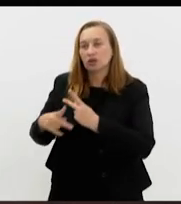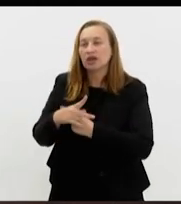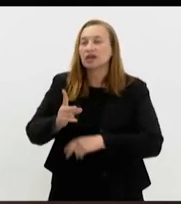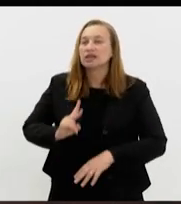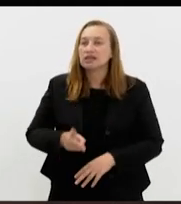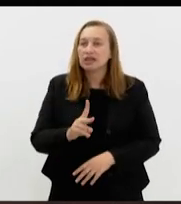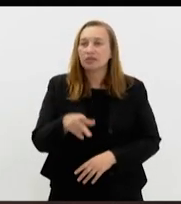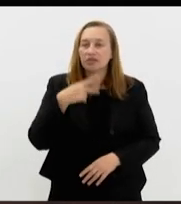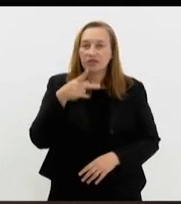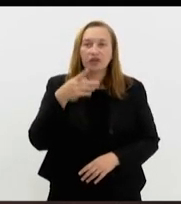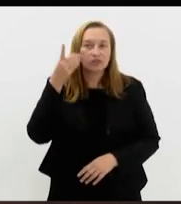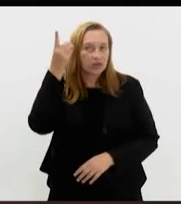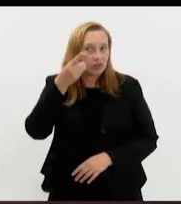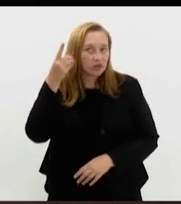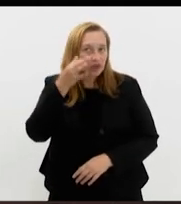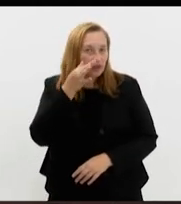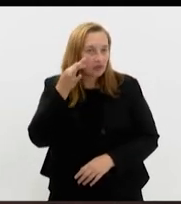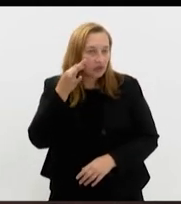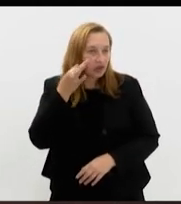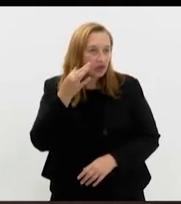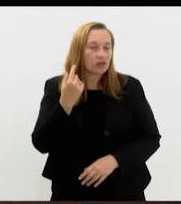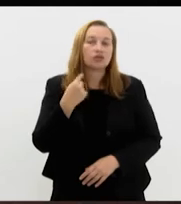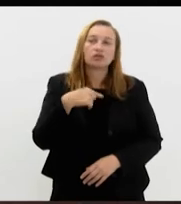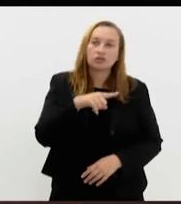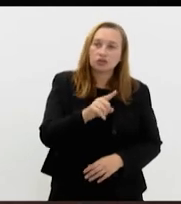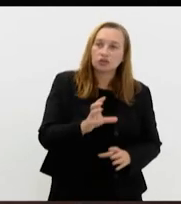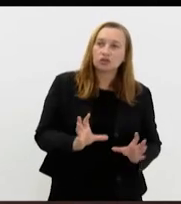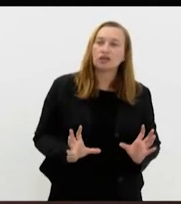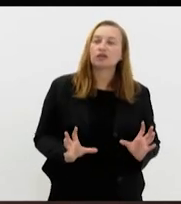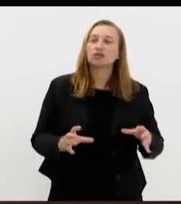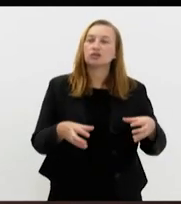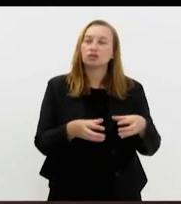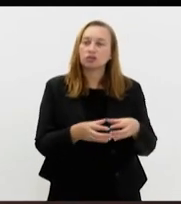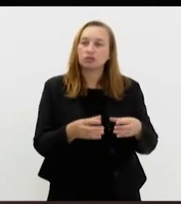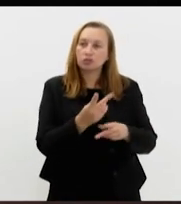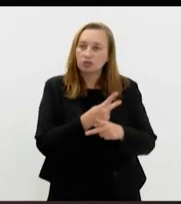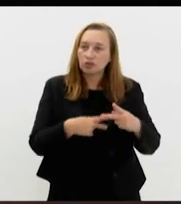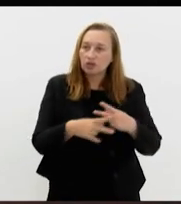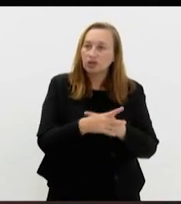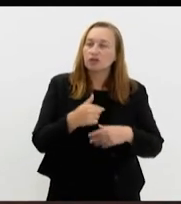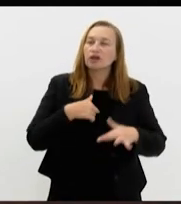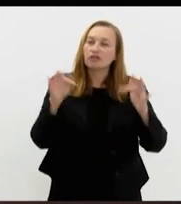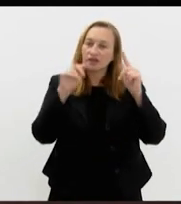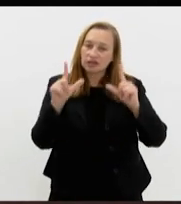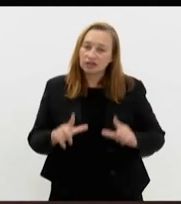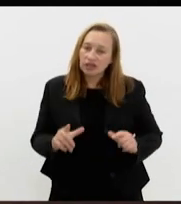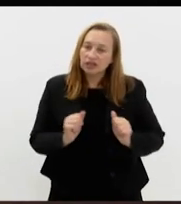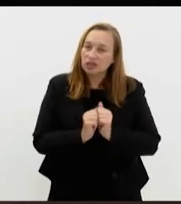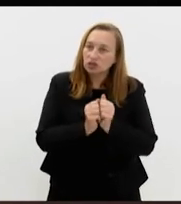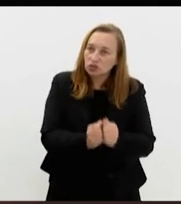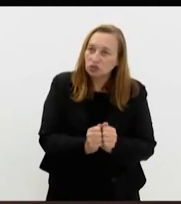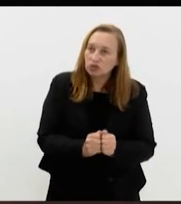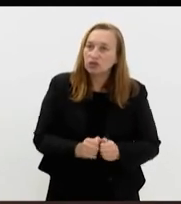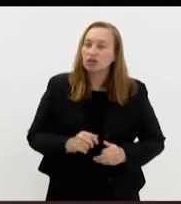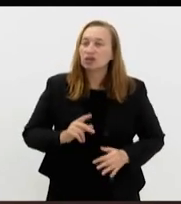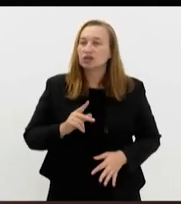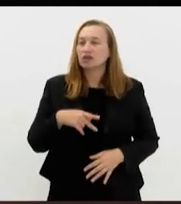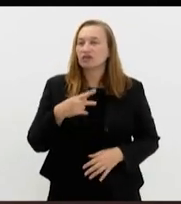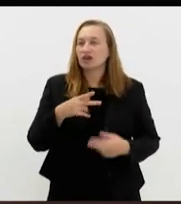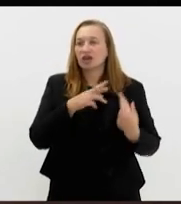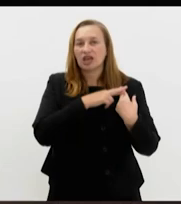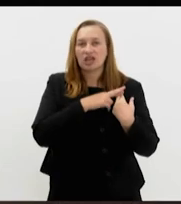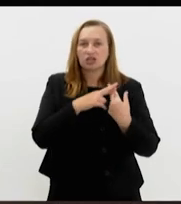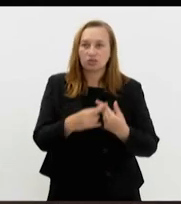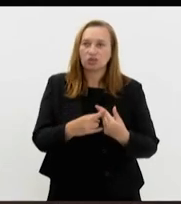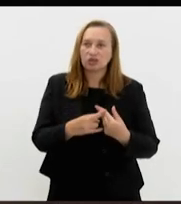Flávio Serafini presidiu a CPI do Rio Previdência, eu tive a felicidade de participar, eu sempre digo que isso não é